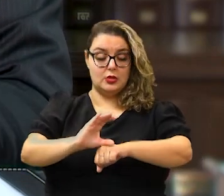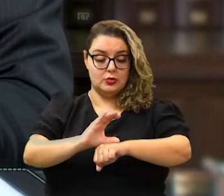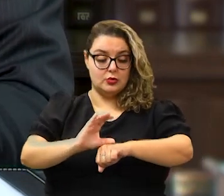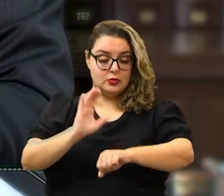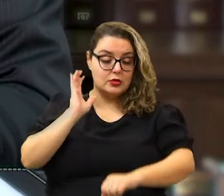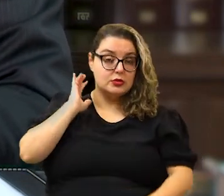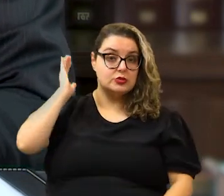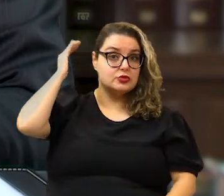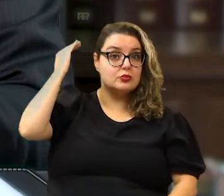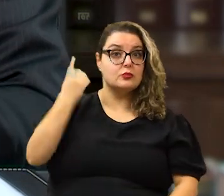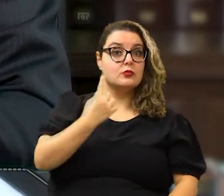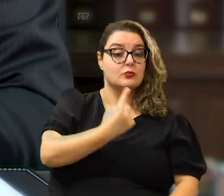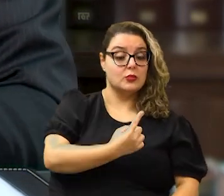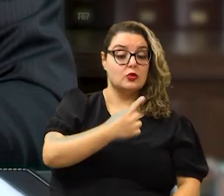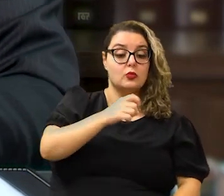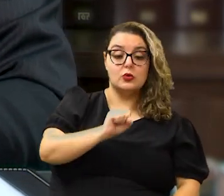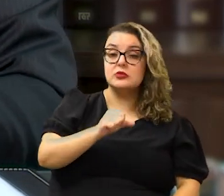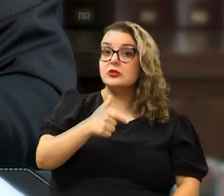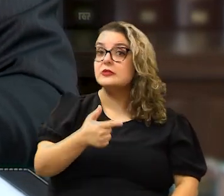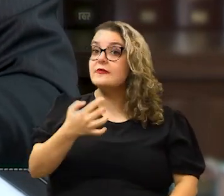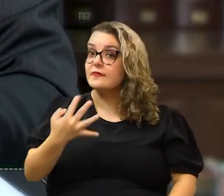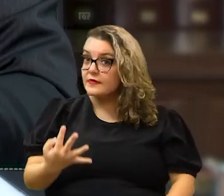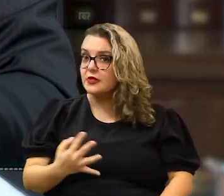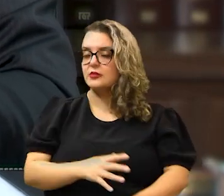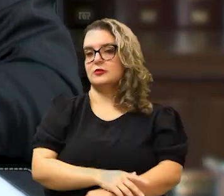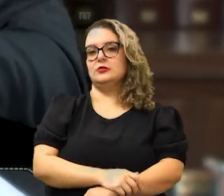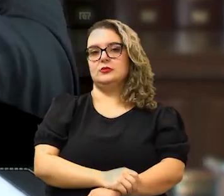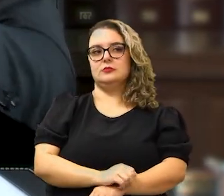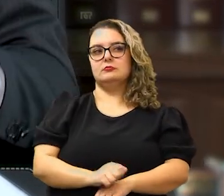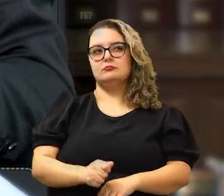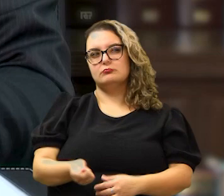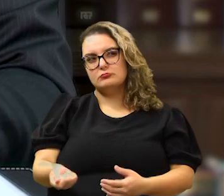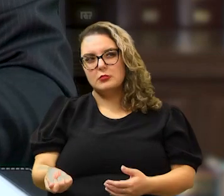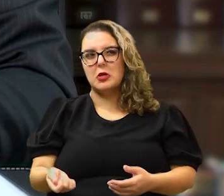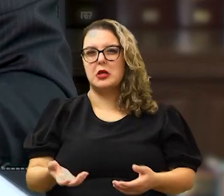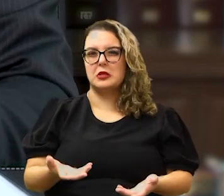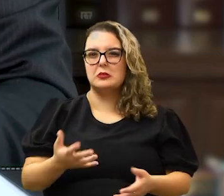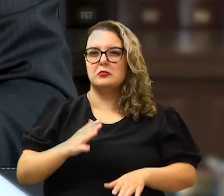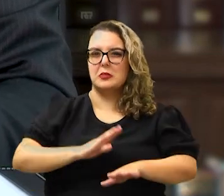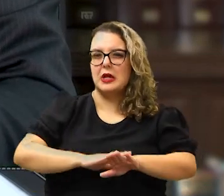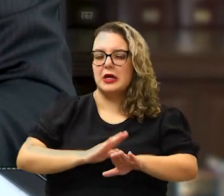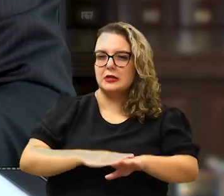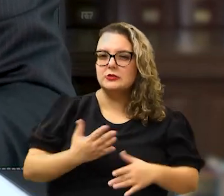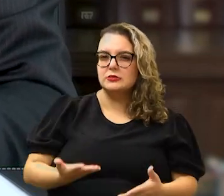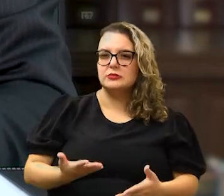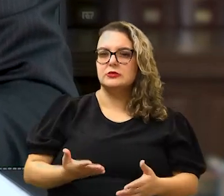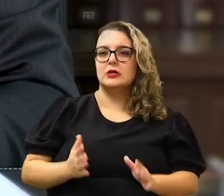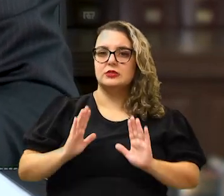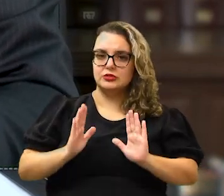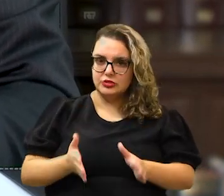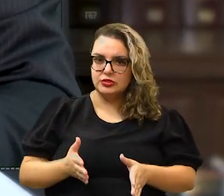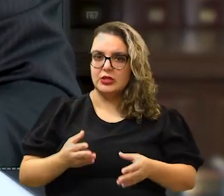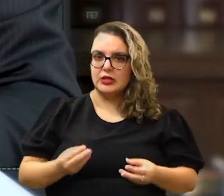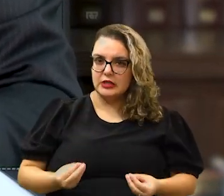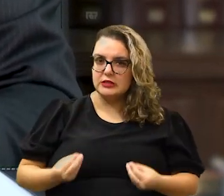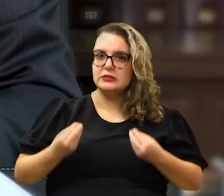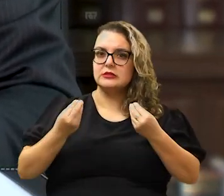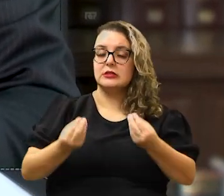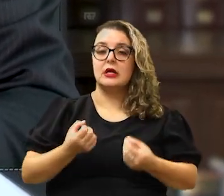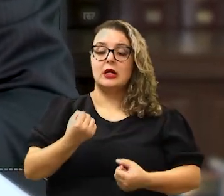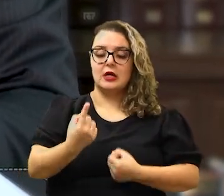grande representatividade, mas era um começo de um modelo que acabou